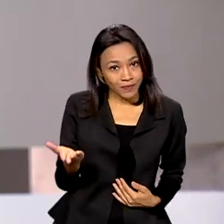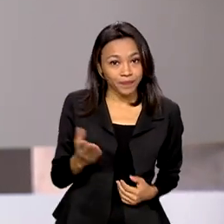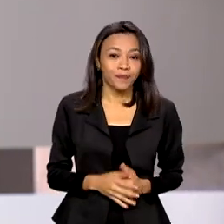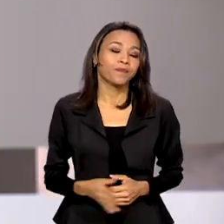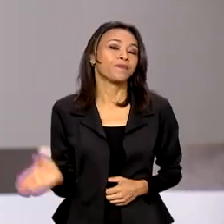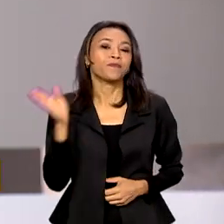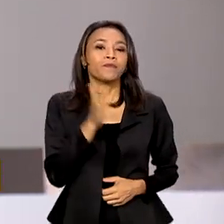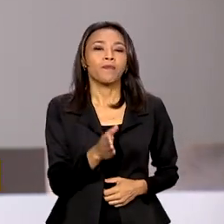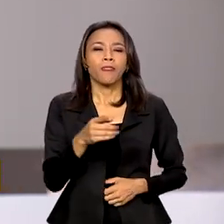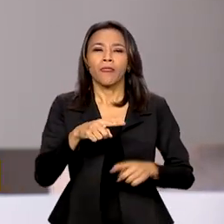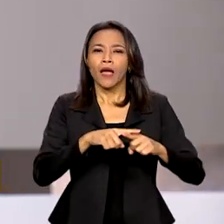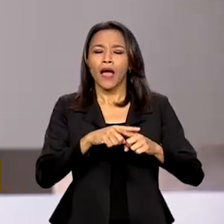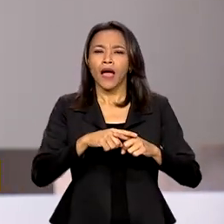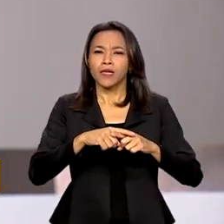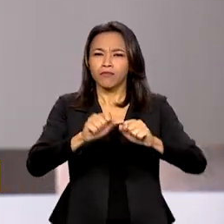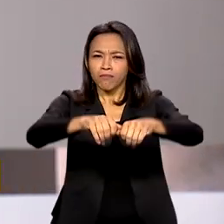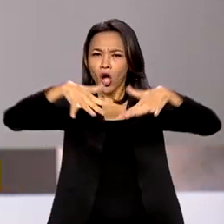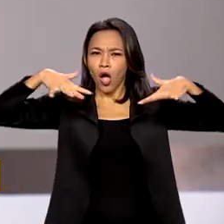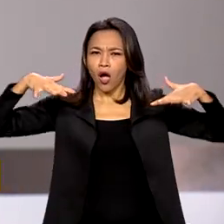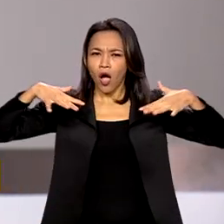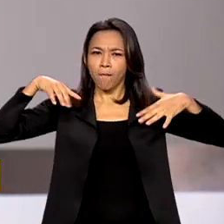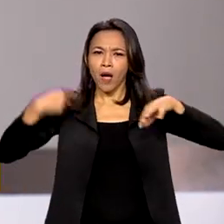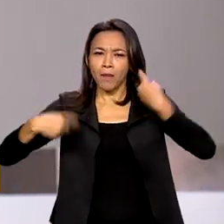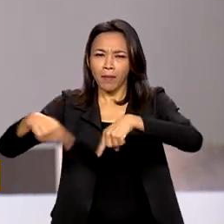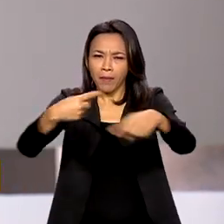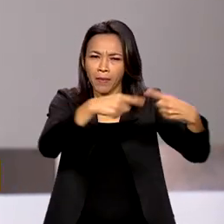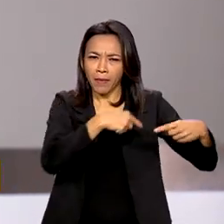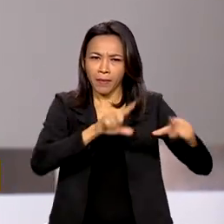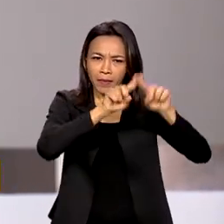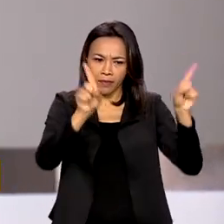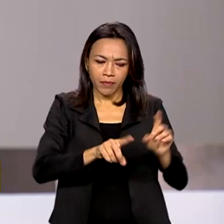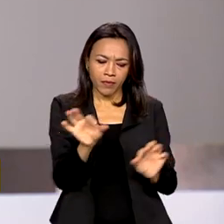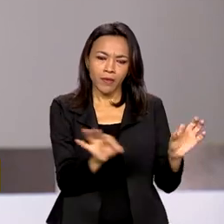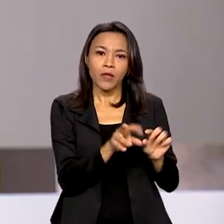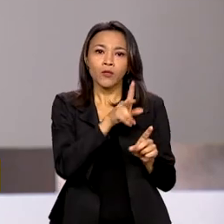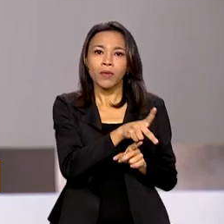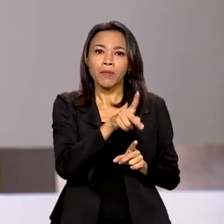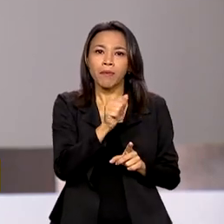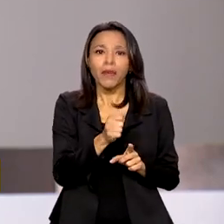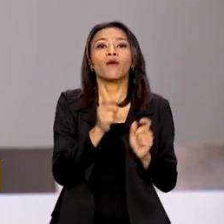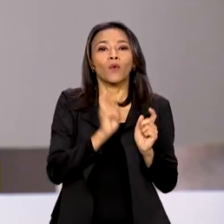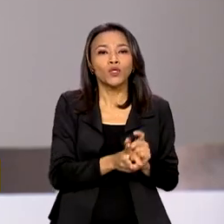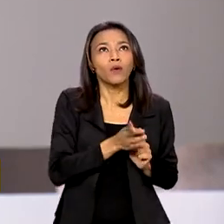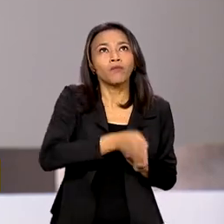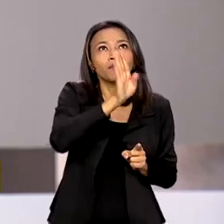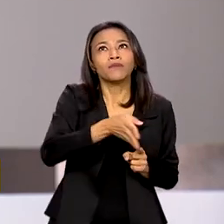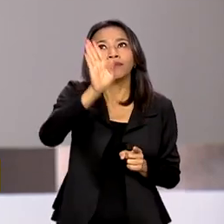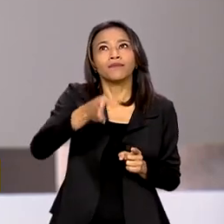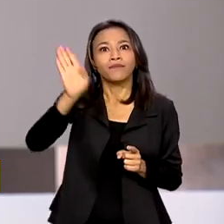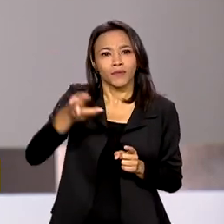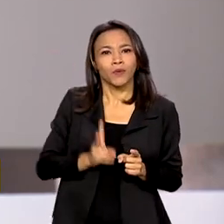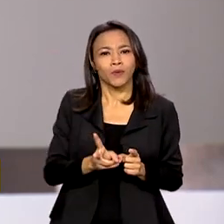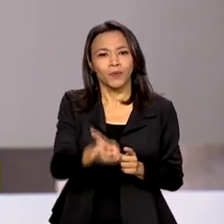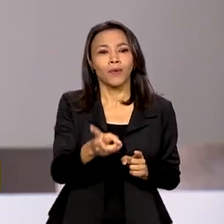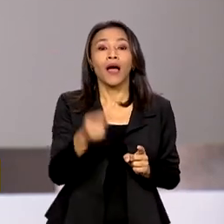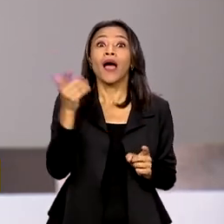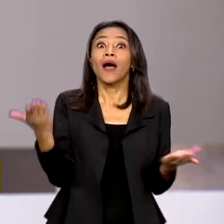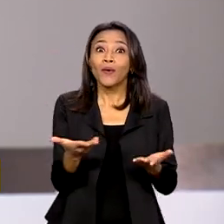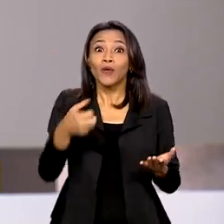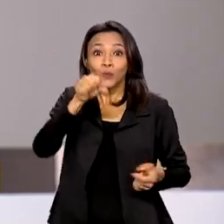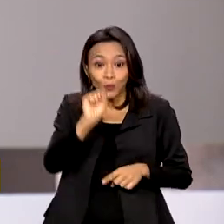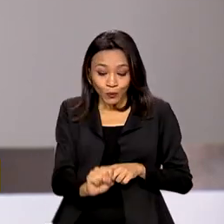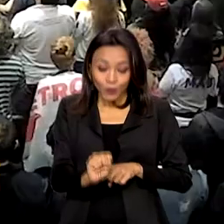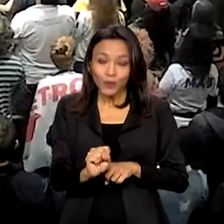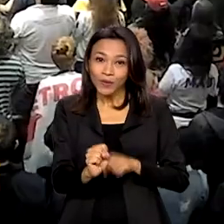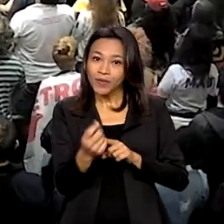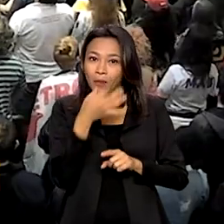As plenárias do Plano Plurianual Participativo continuam percorrendo o país. Desta vez, as contribuições vieram da região